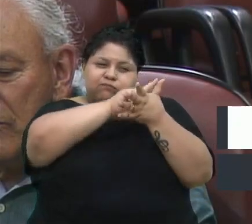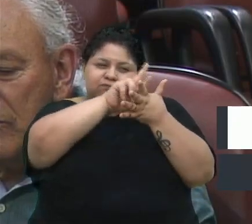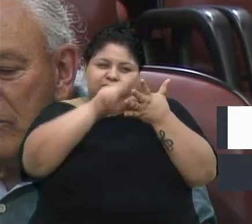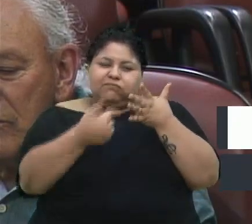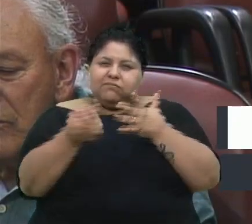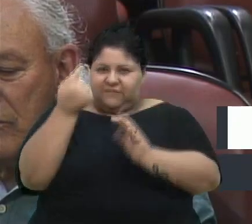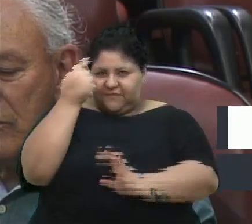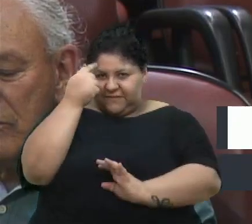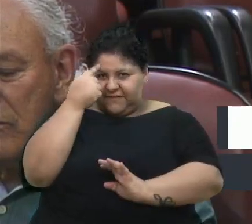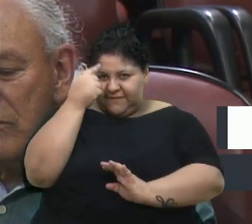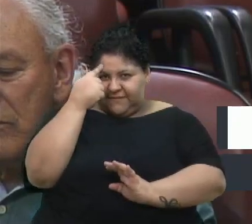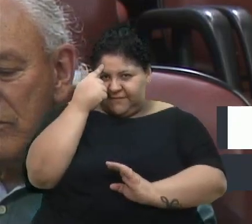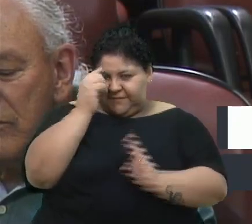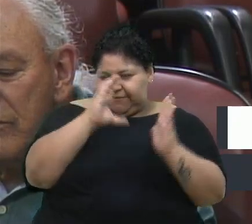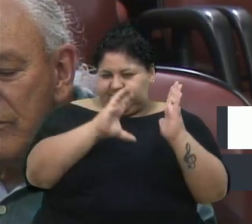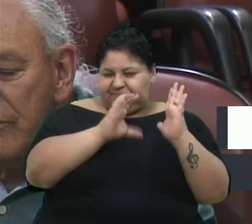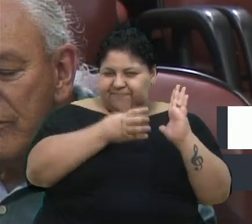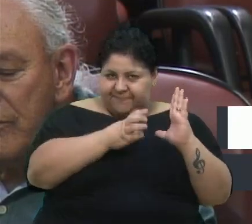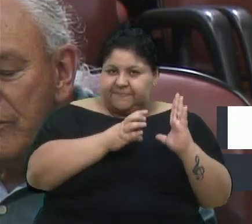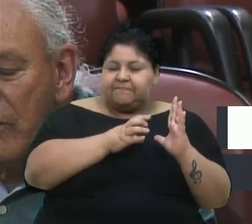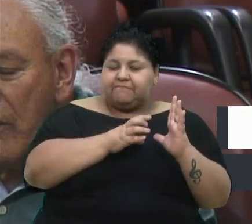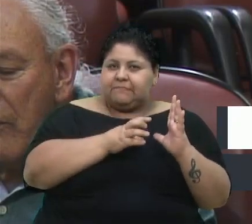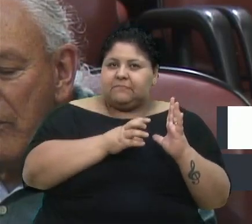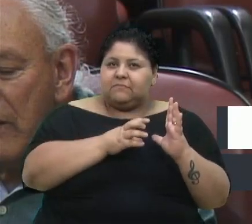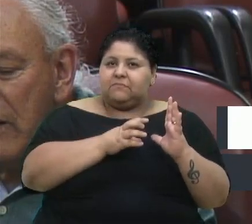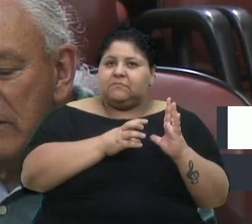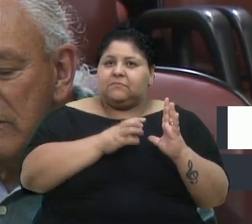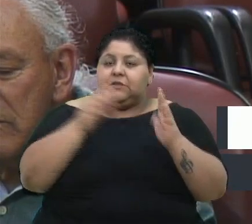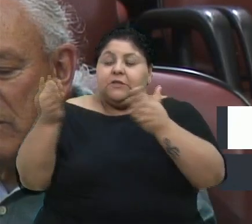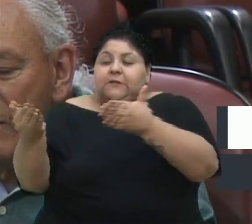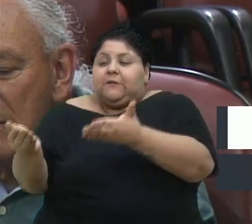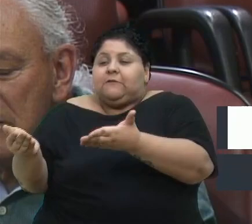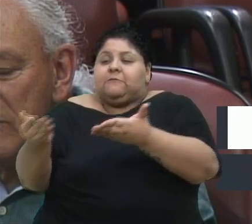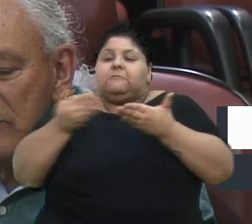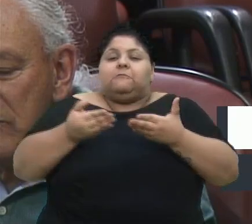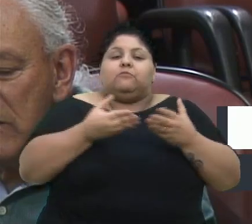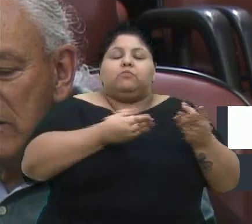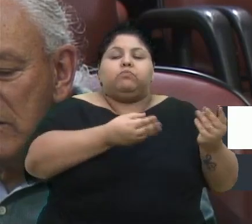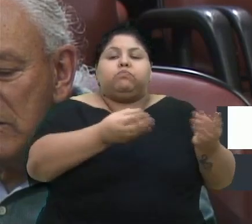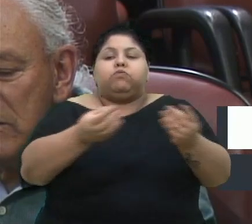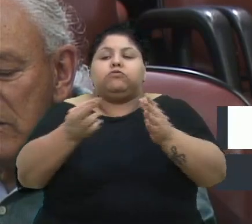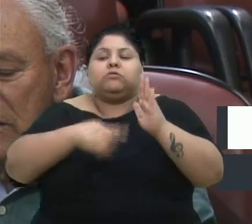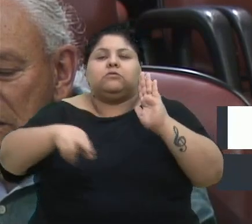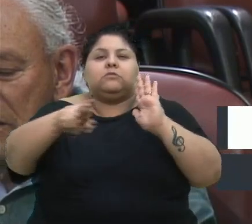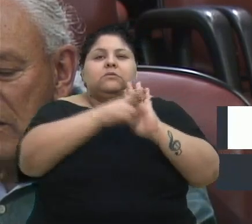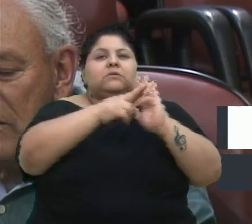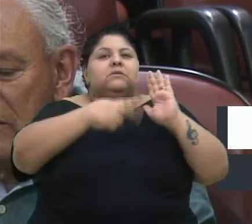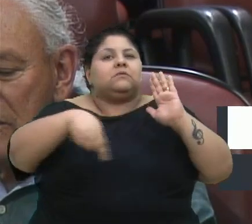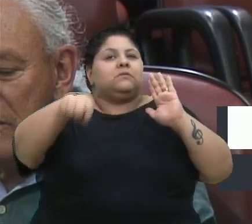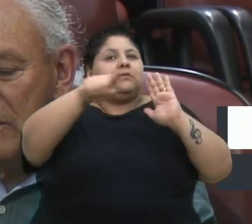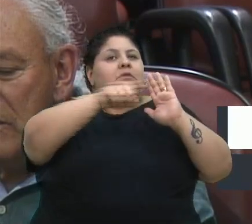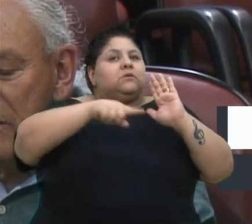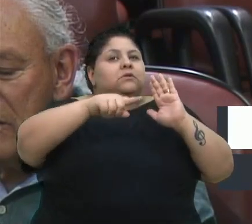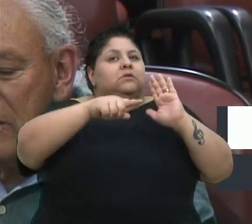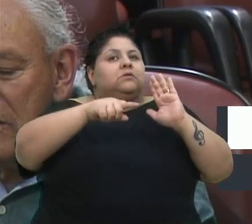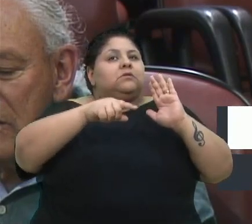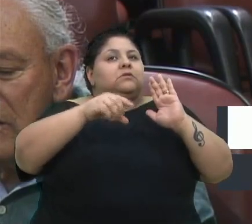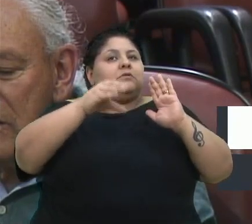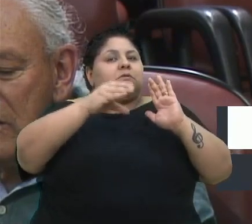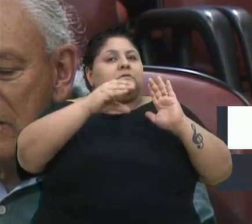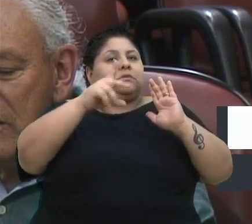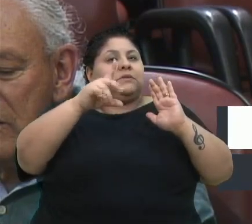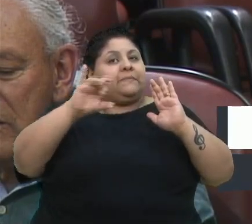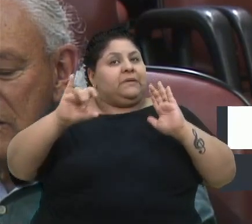pensamento partidária está trazendo muitos resultados para a nossa Comissão Parlamentar de Inquérito